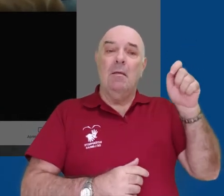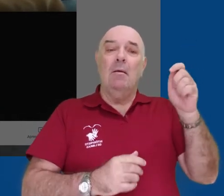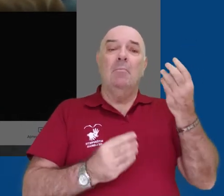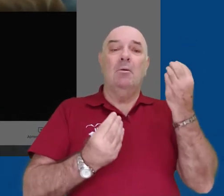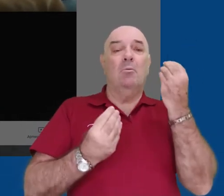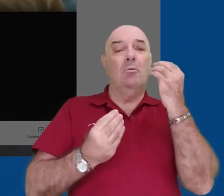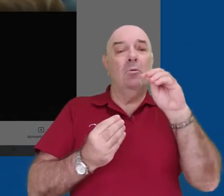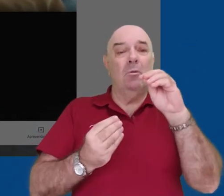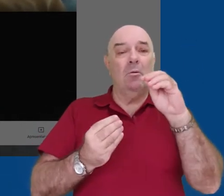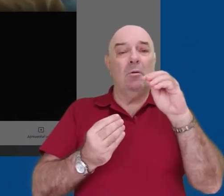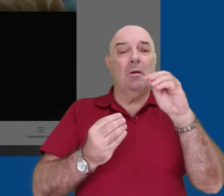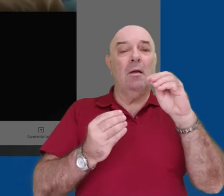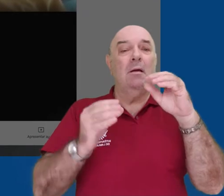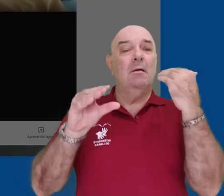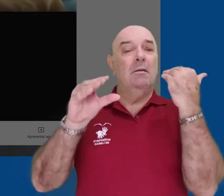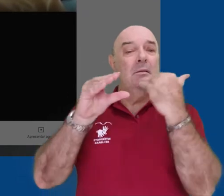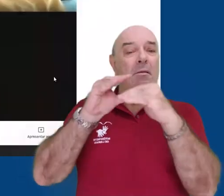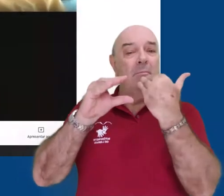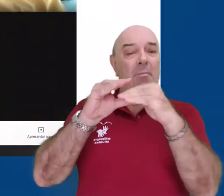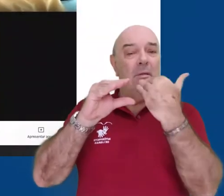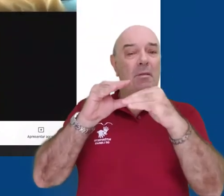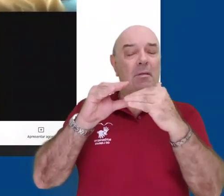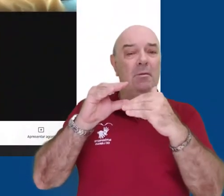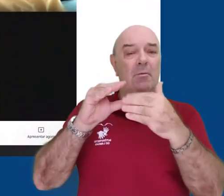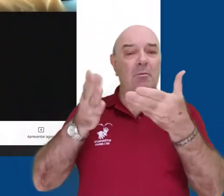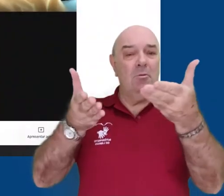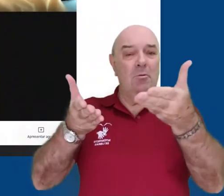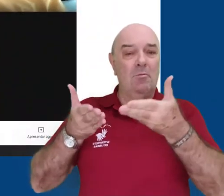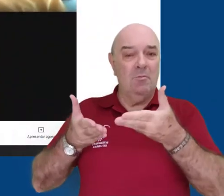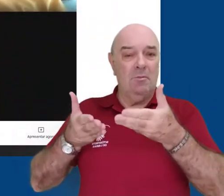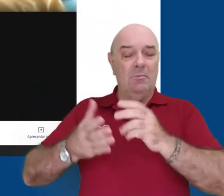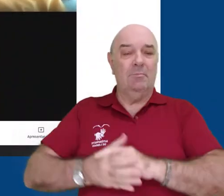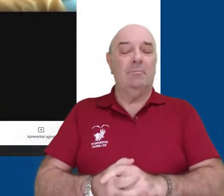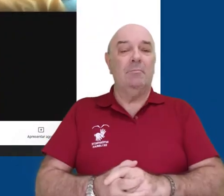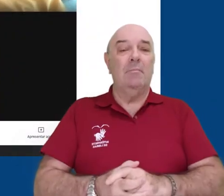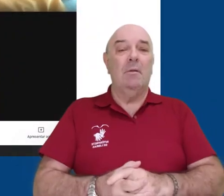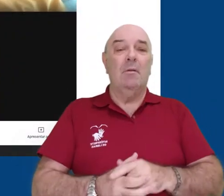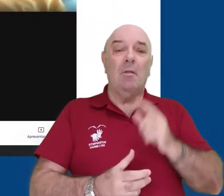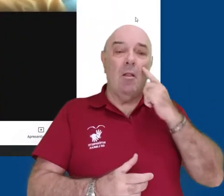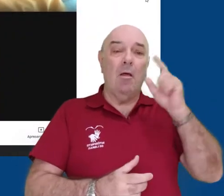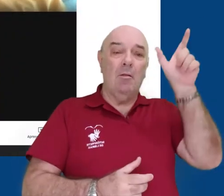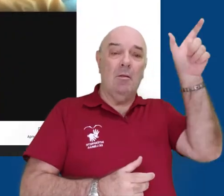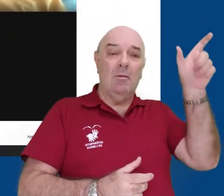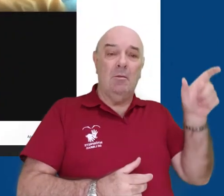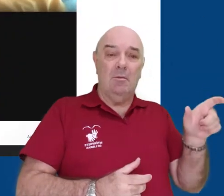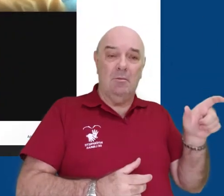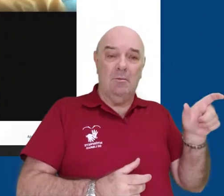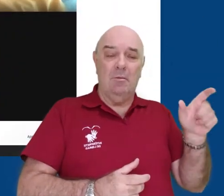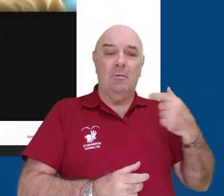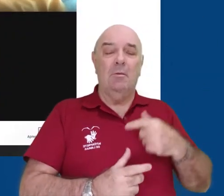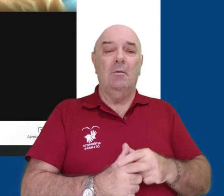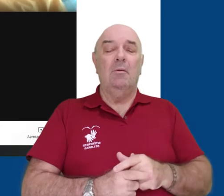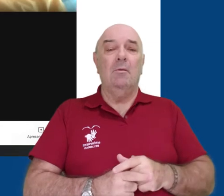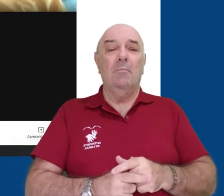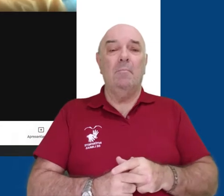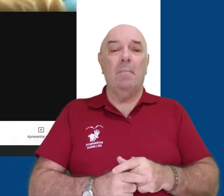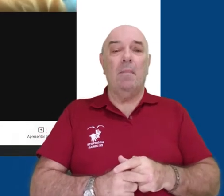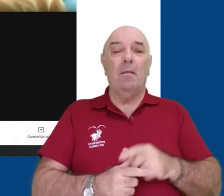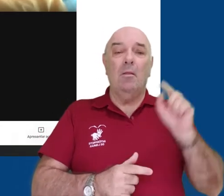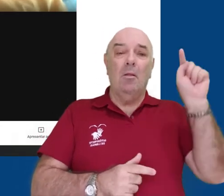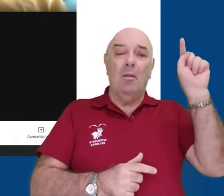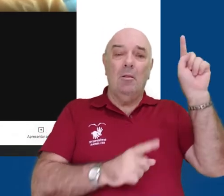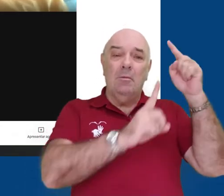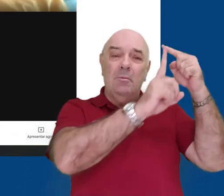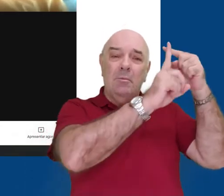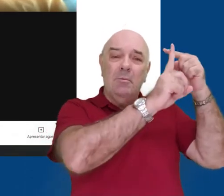-mail e enviamos esse convite. De volta à lista, clicando na seta no lado direito do nome de algum